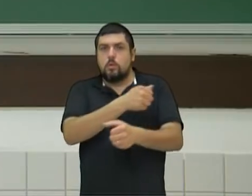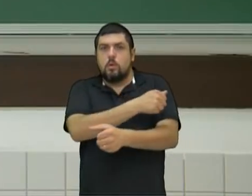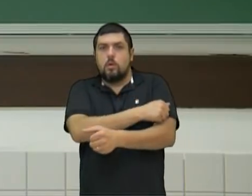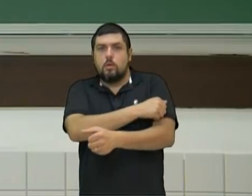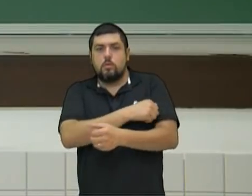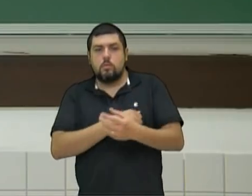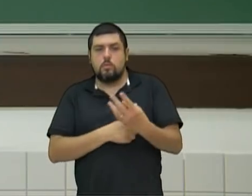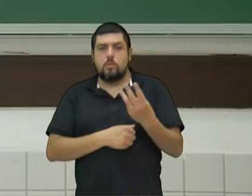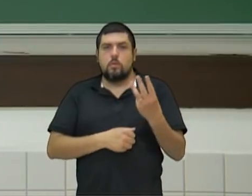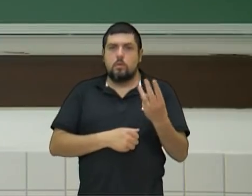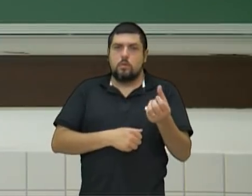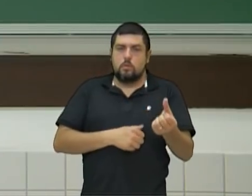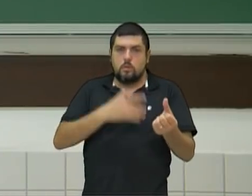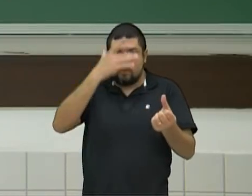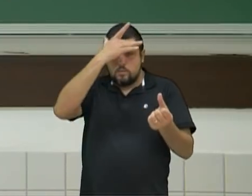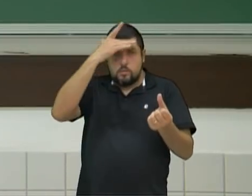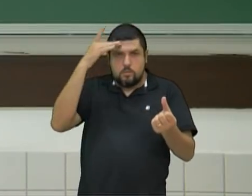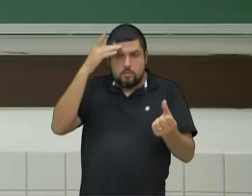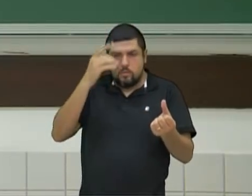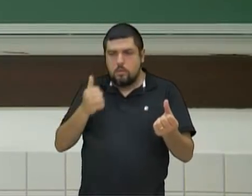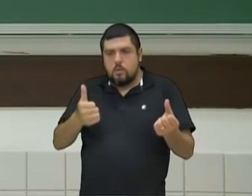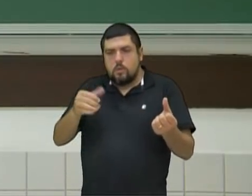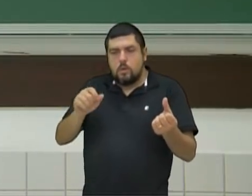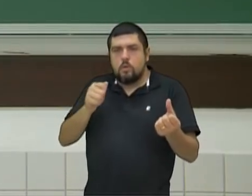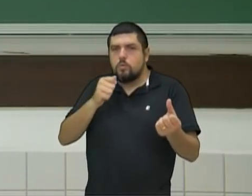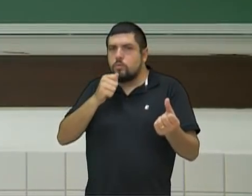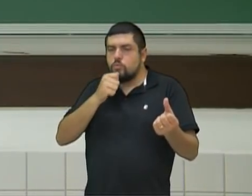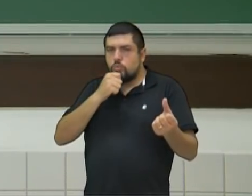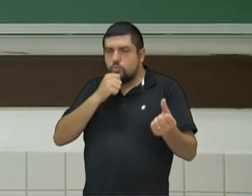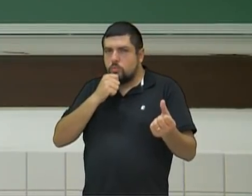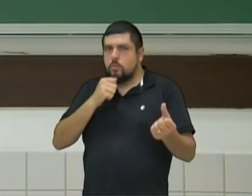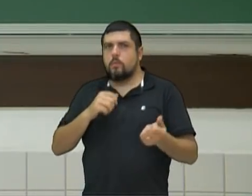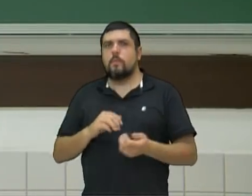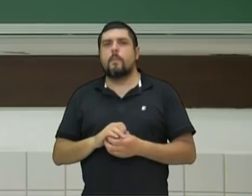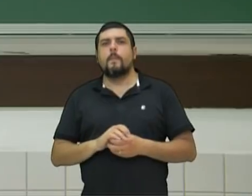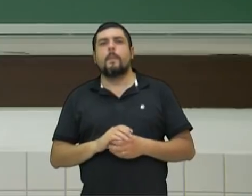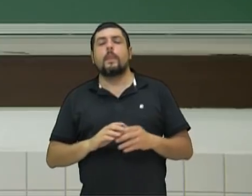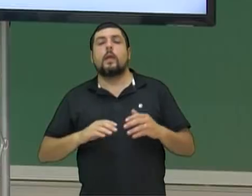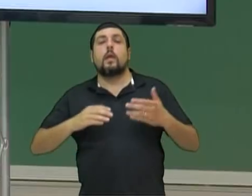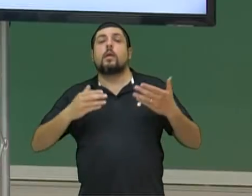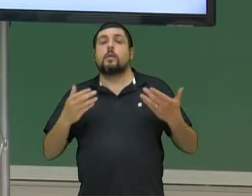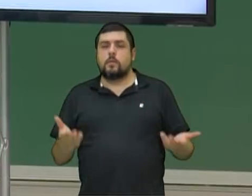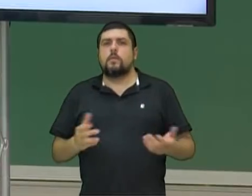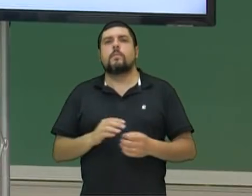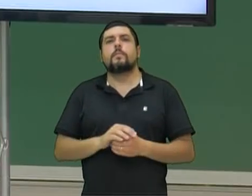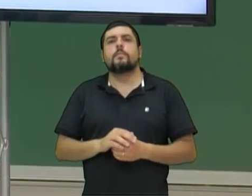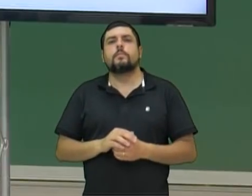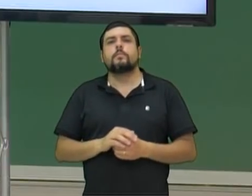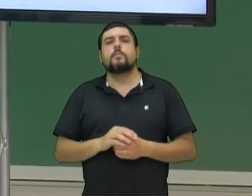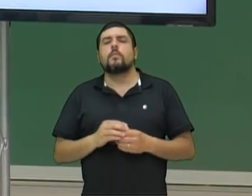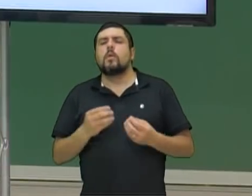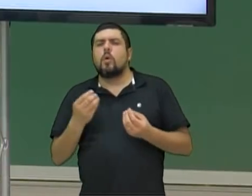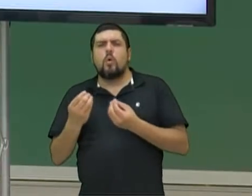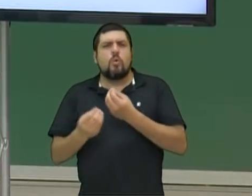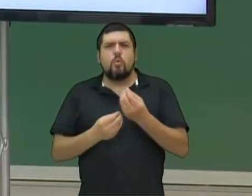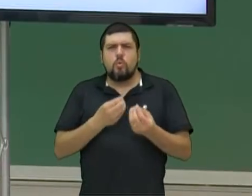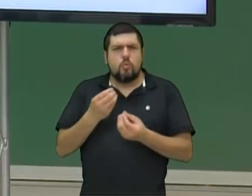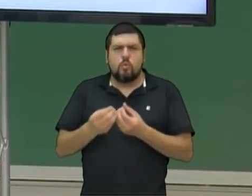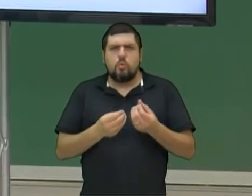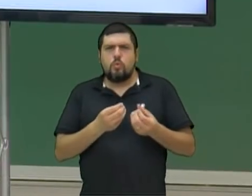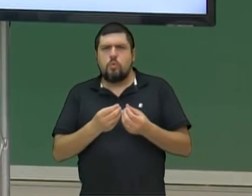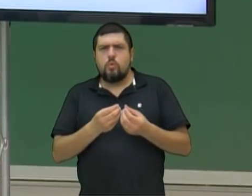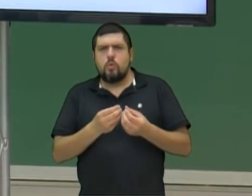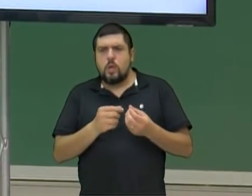36 pessoas, e 10 ainda não decidiram. Então, com a professora aqui, qual que é a representação em porcentagem